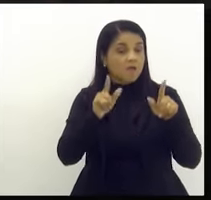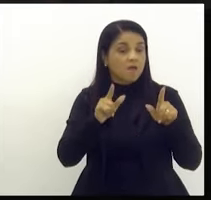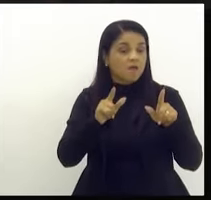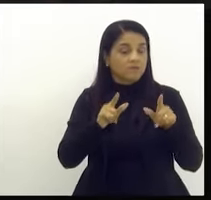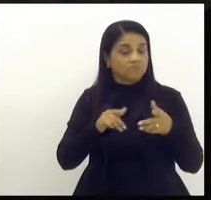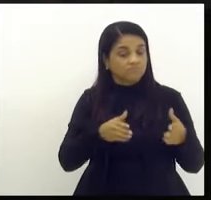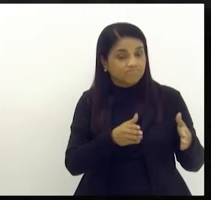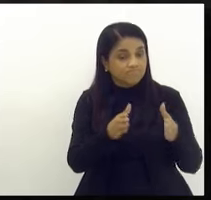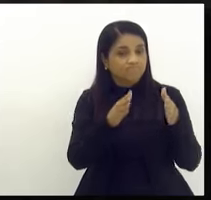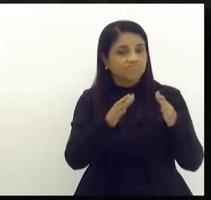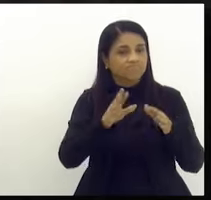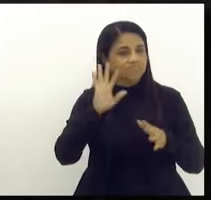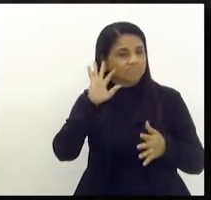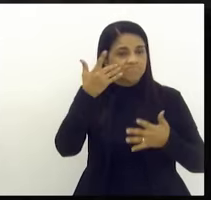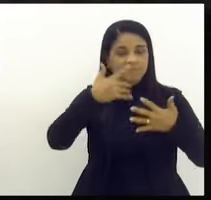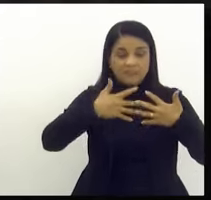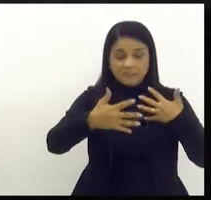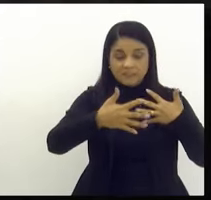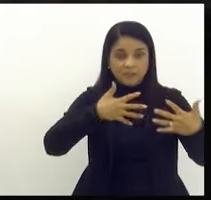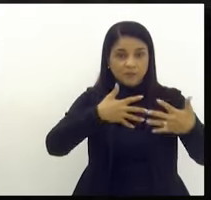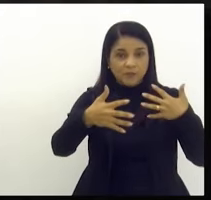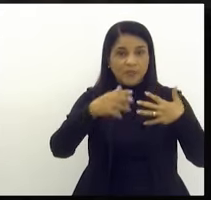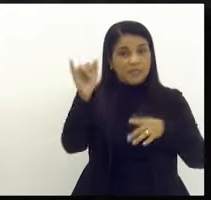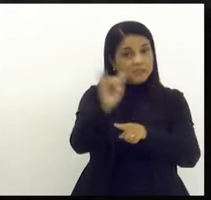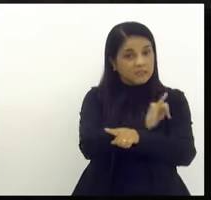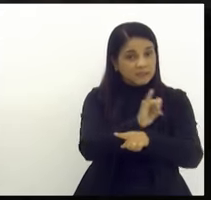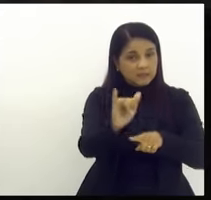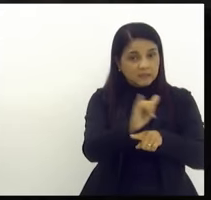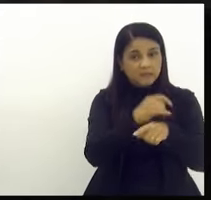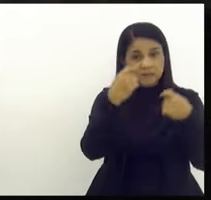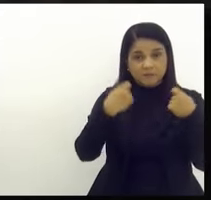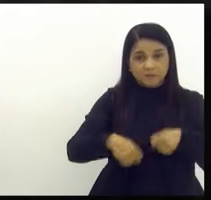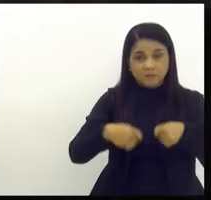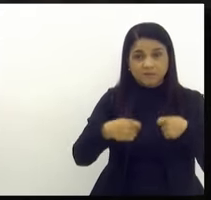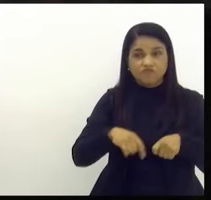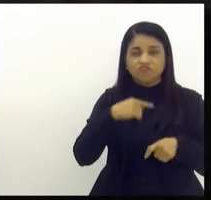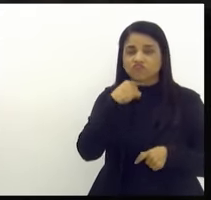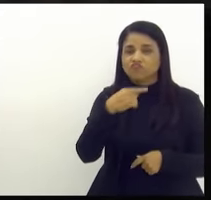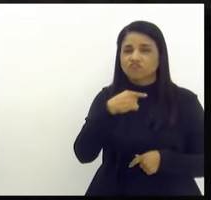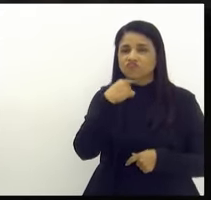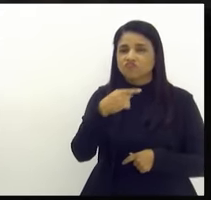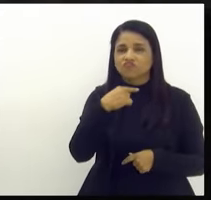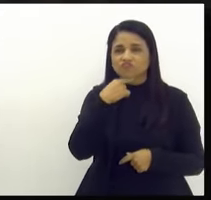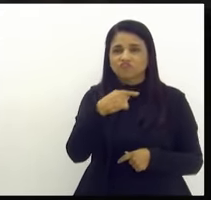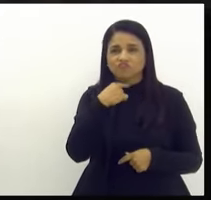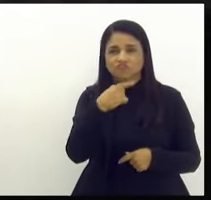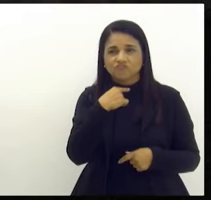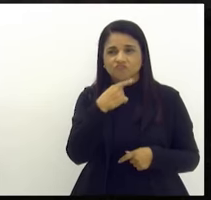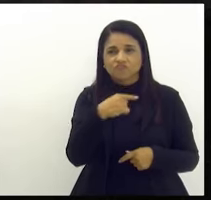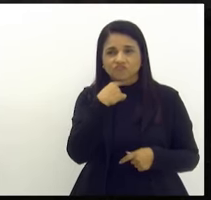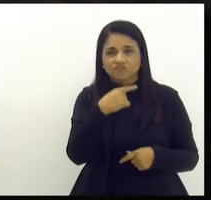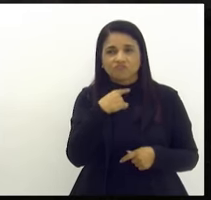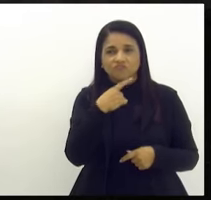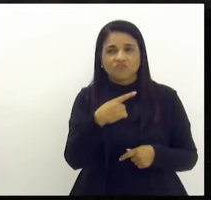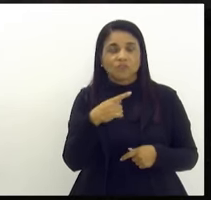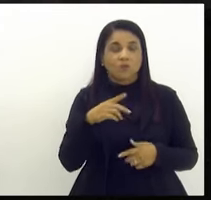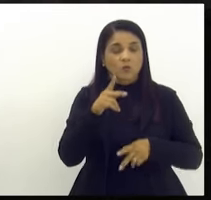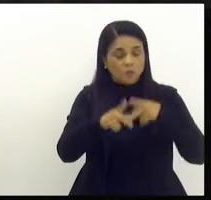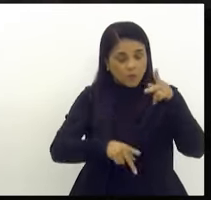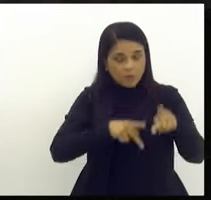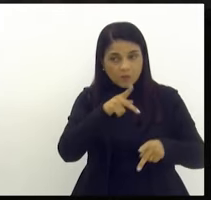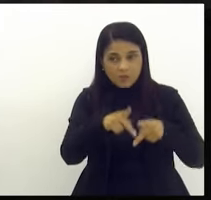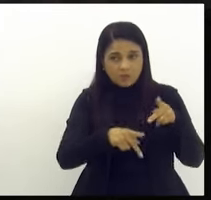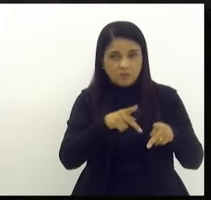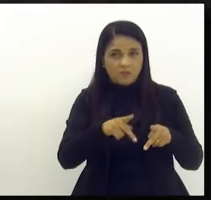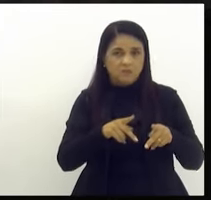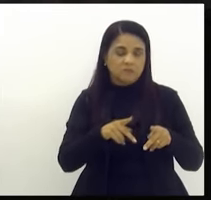coerente transparente e estratégico não adianta senhora presidenta a gente deixar o nosso povo